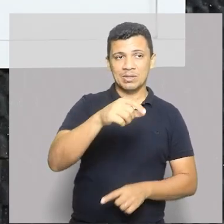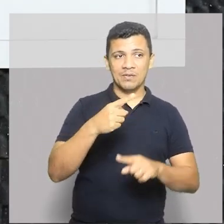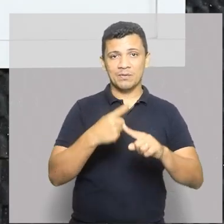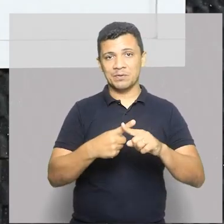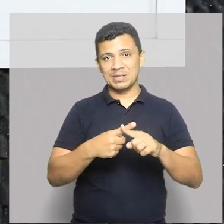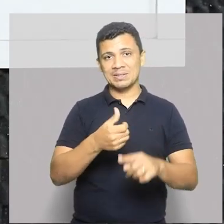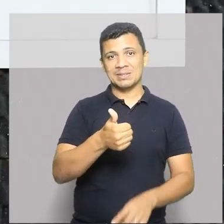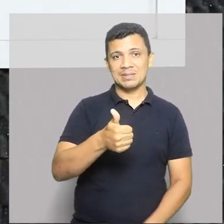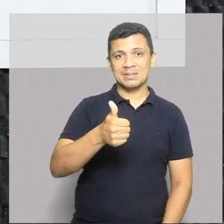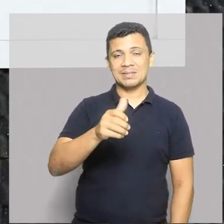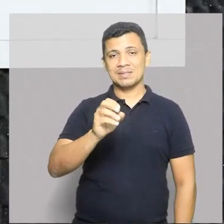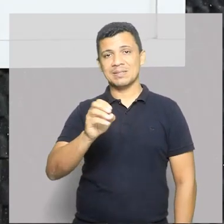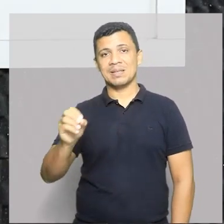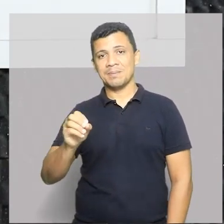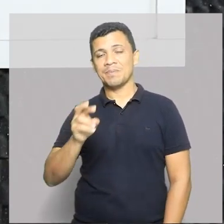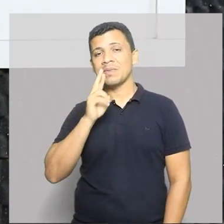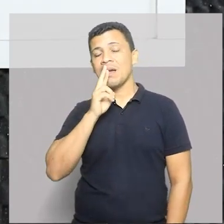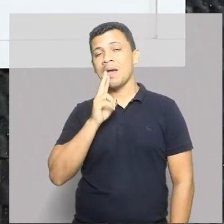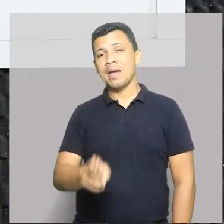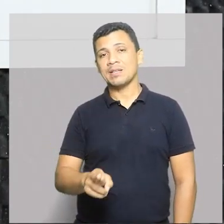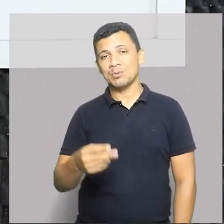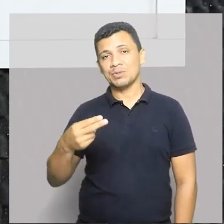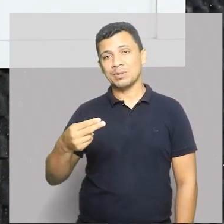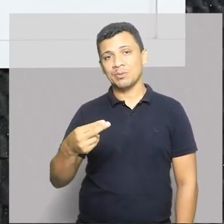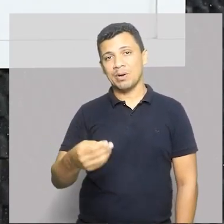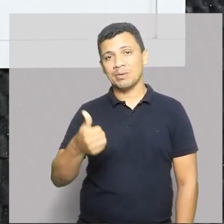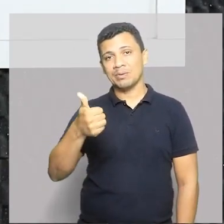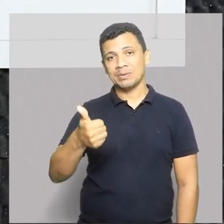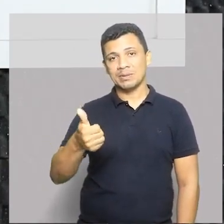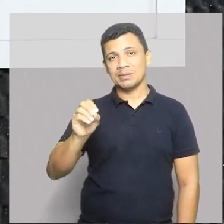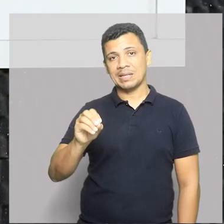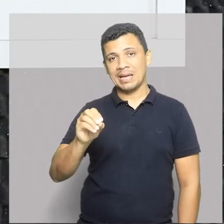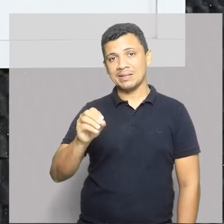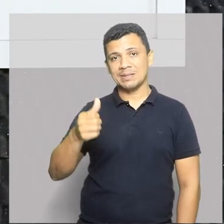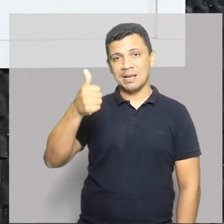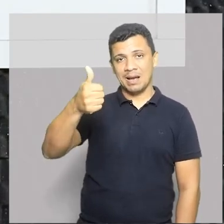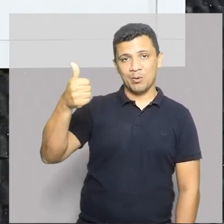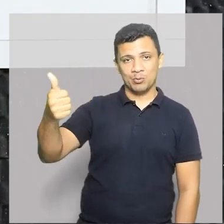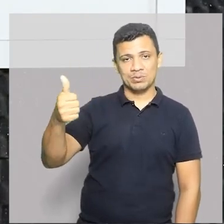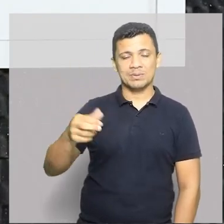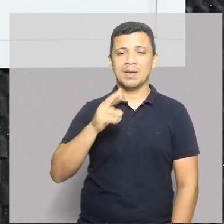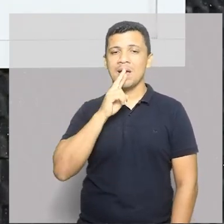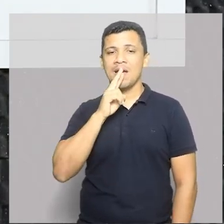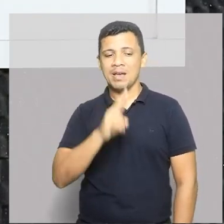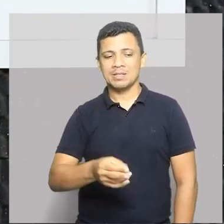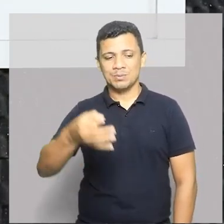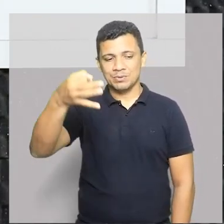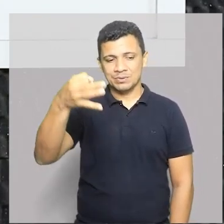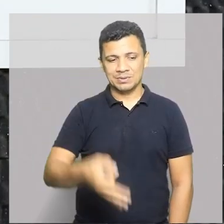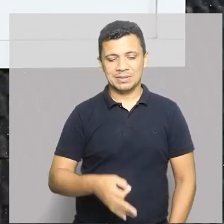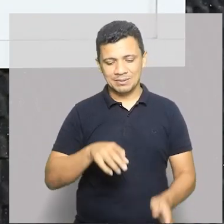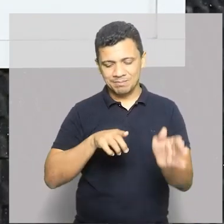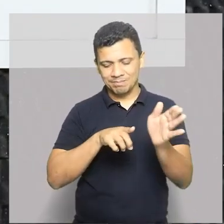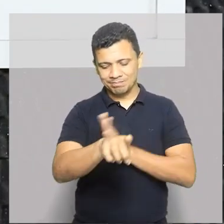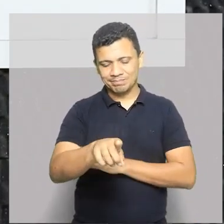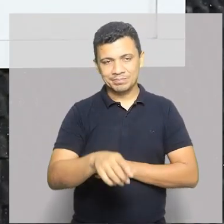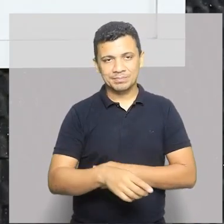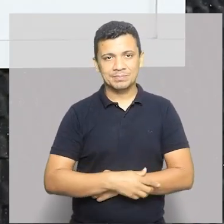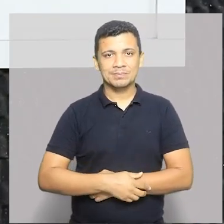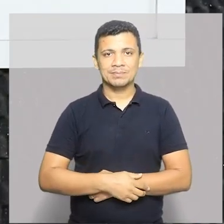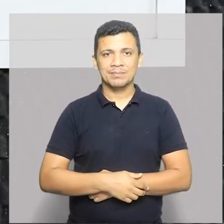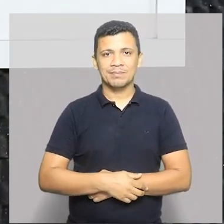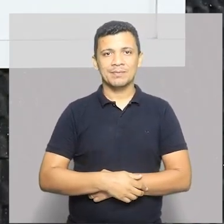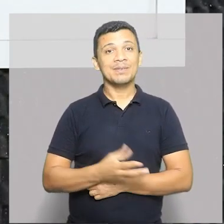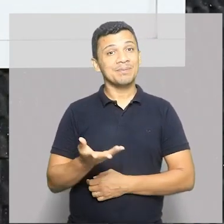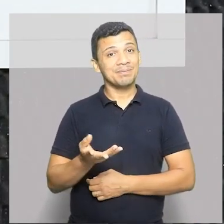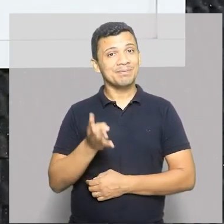são 9 zeros mais 2, dá no total 11 zeros aí, certinho, gabaritando a nossa questão, tá? Viu como